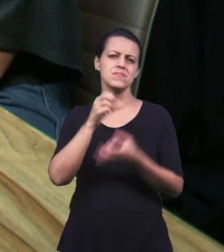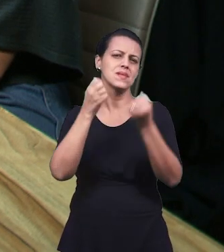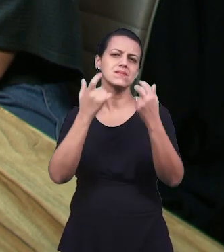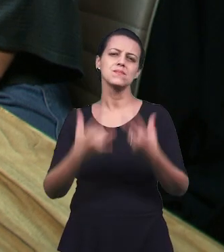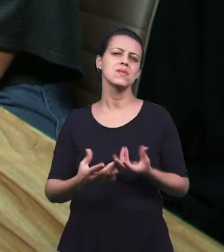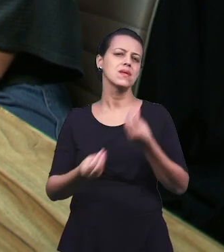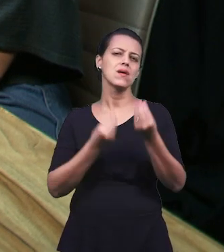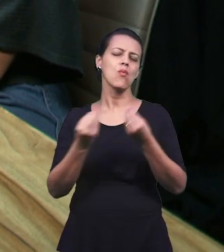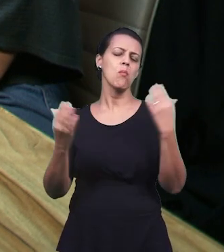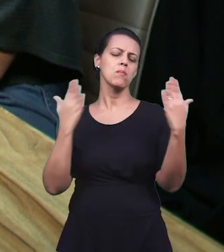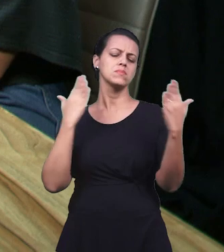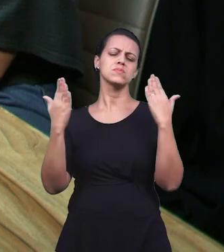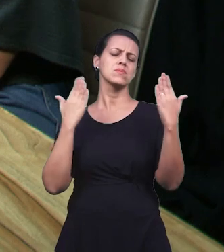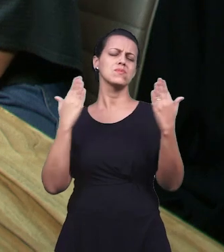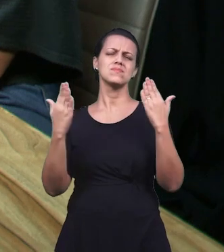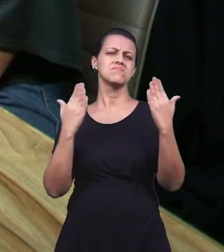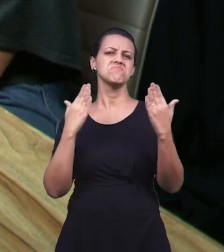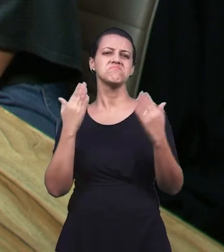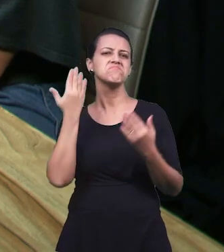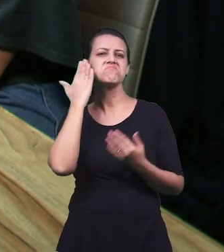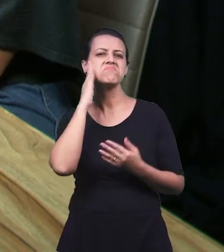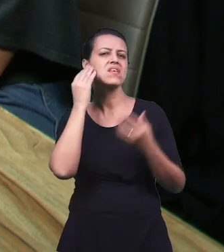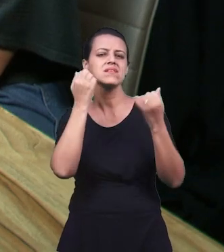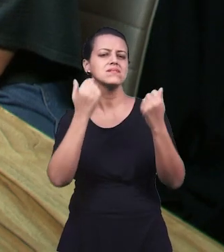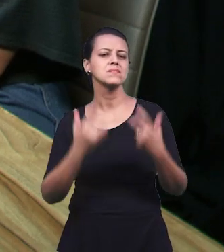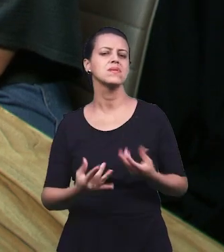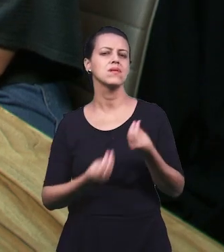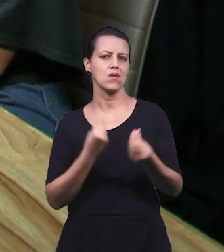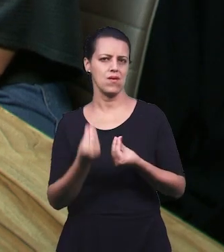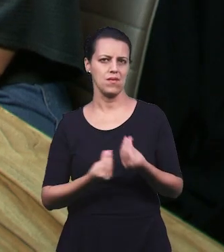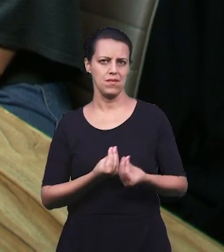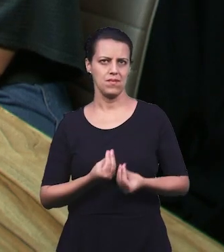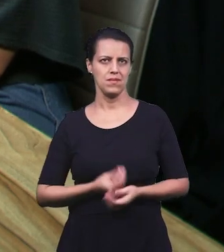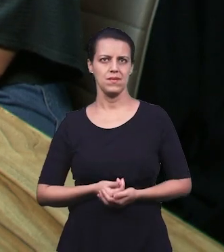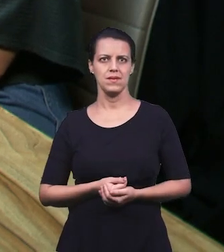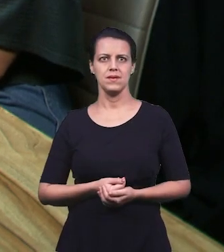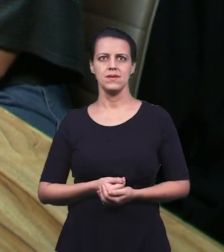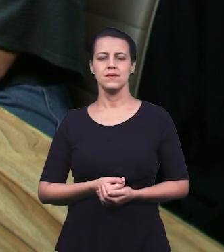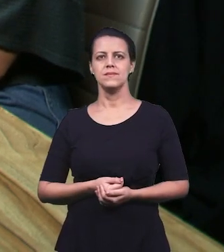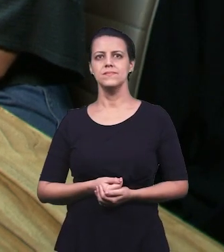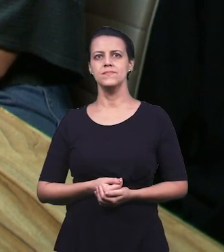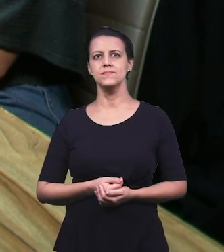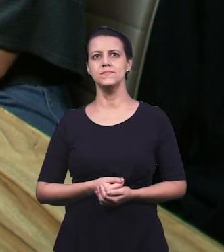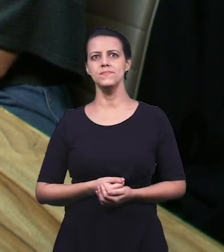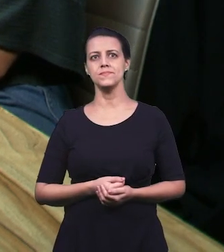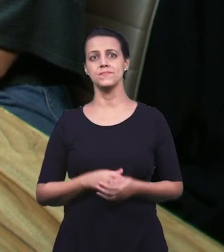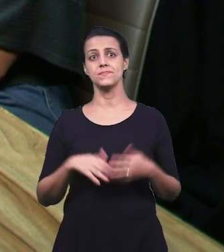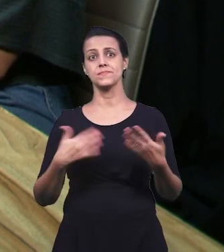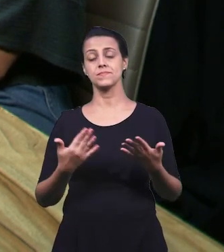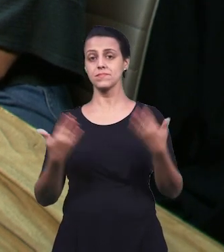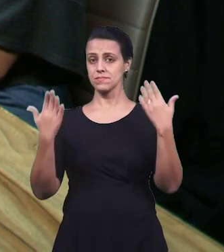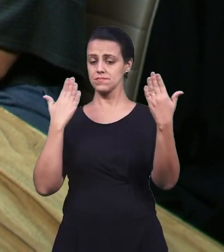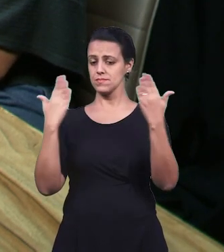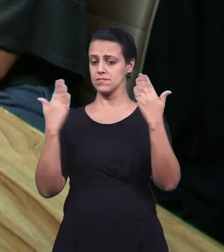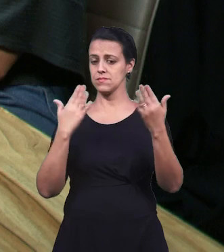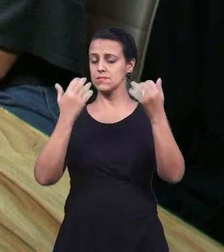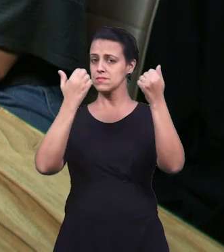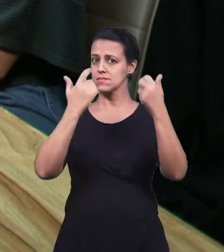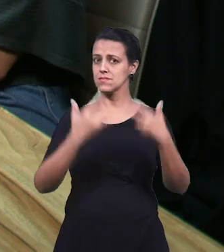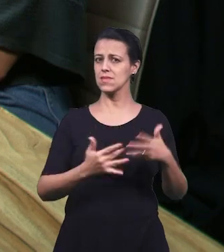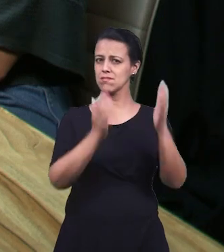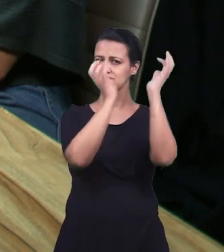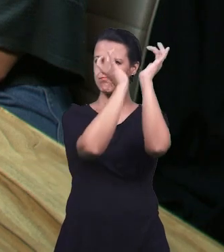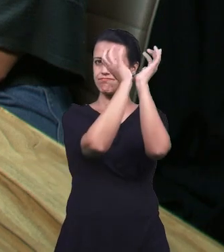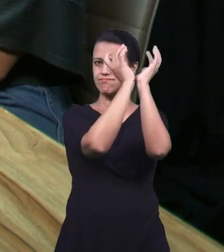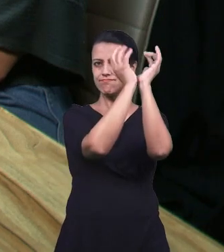a psicologia traz quando a gente começa a aprender essa língua? A psicologia ela traz um pouco, tanto na neuropsicologia